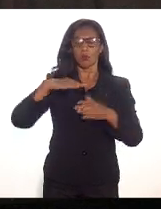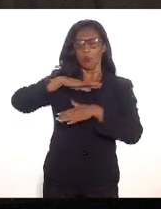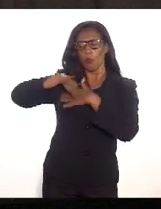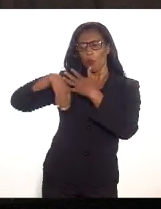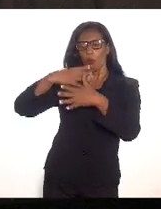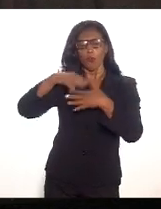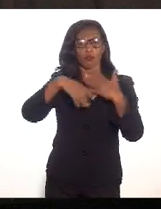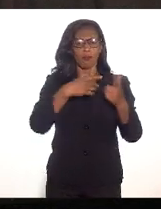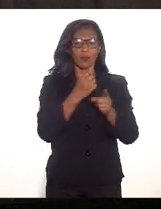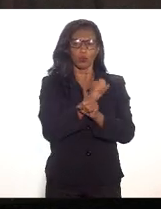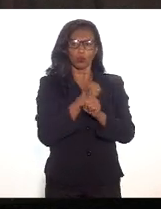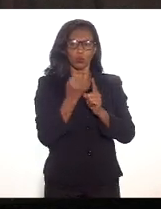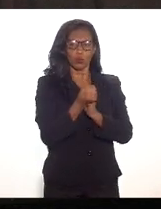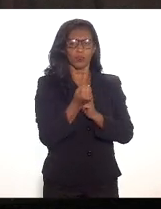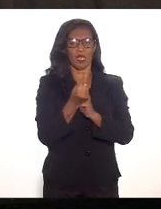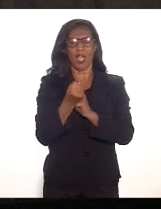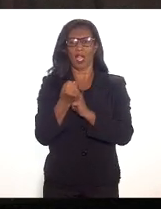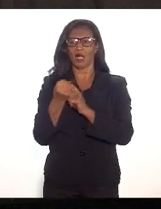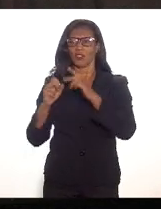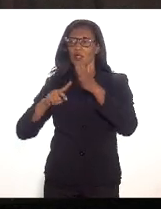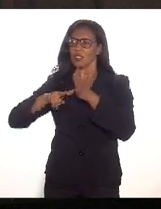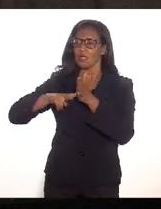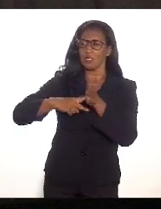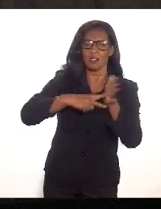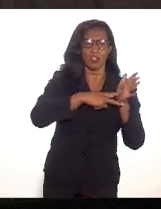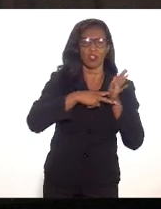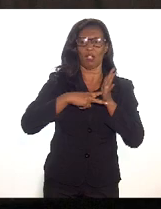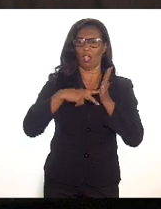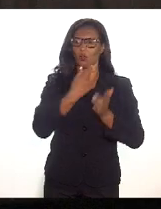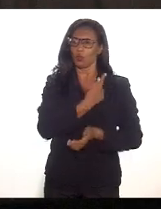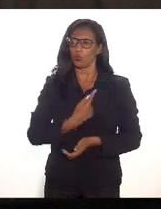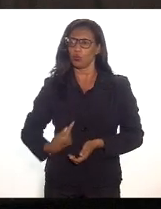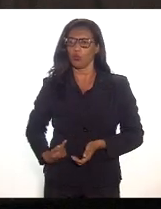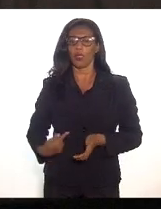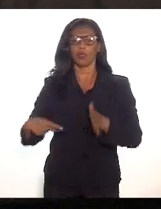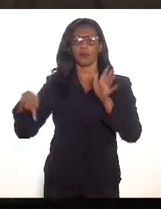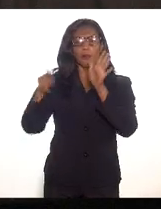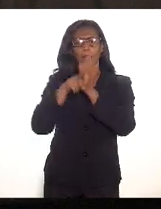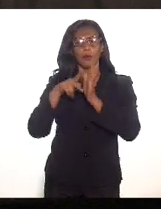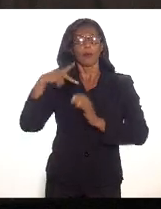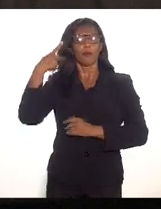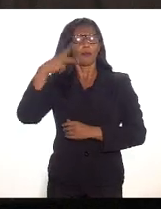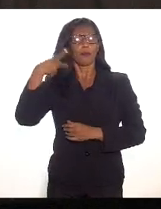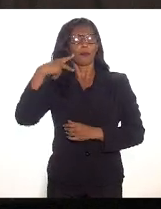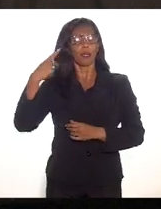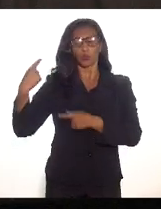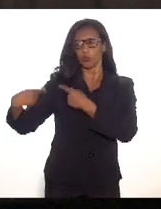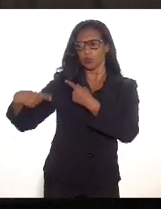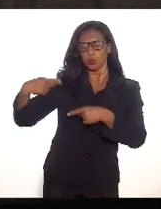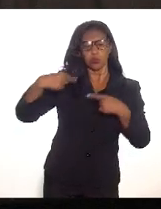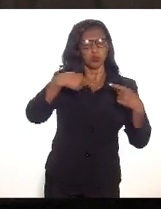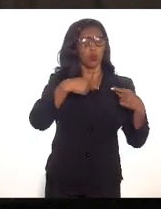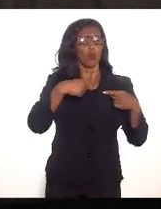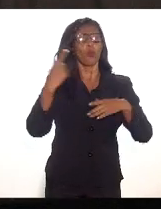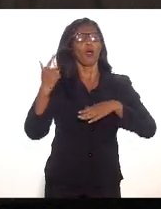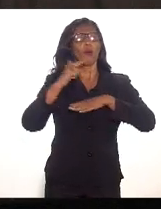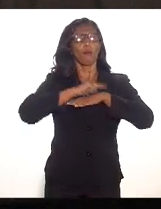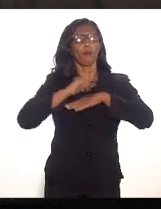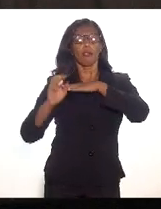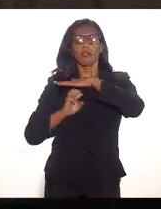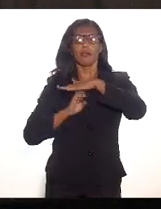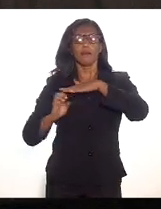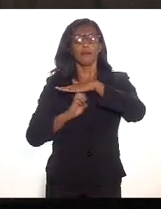sociais, entre movimentos sindicais, entre os órgãos do governo, entre o próprio Parlamento, discutir qual é o papel dessa